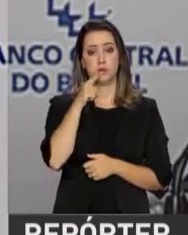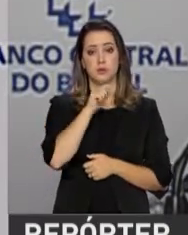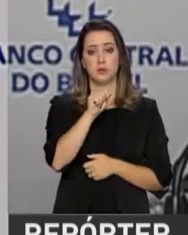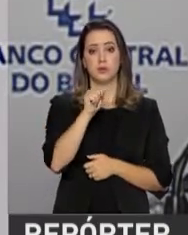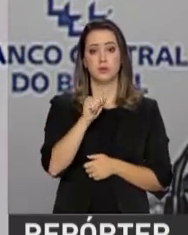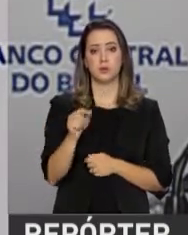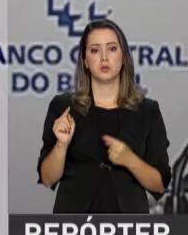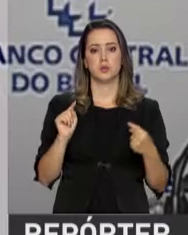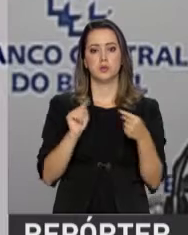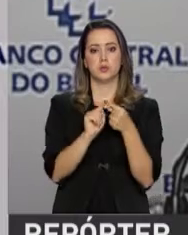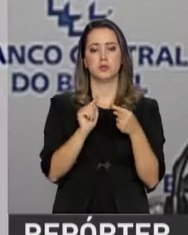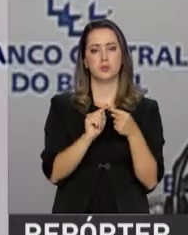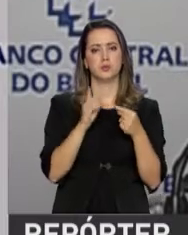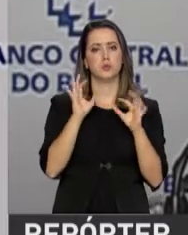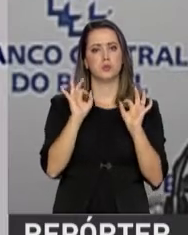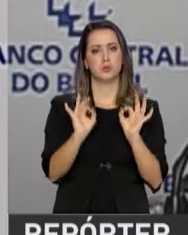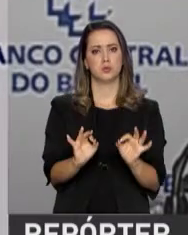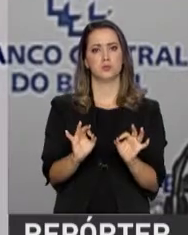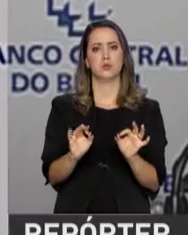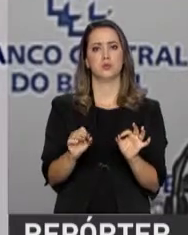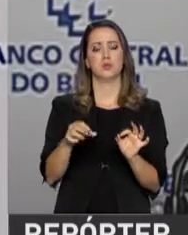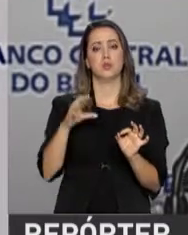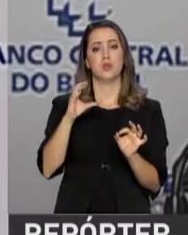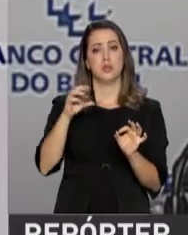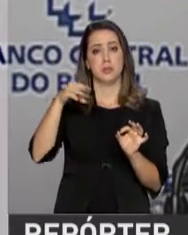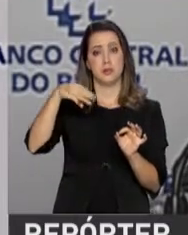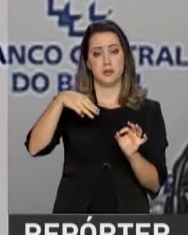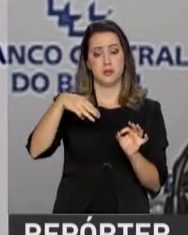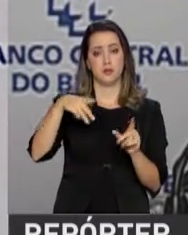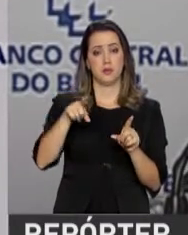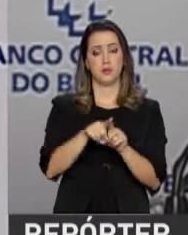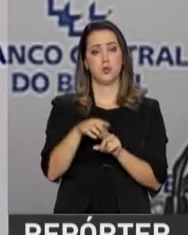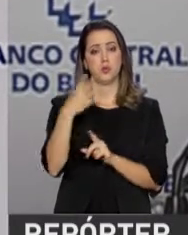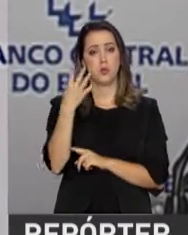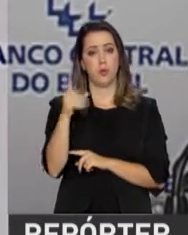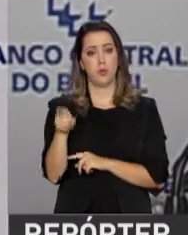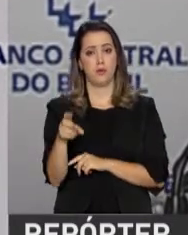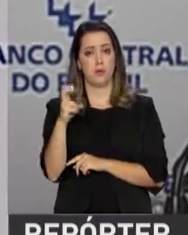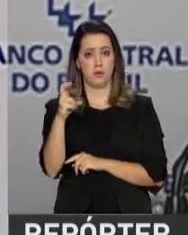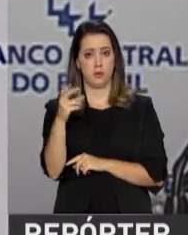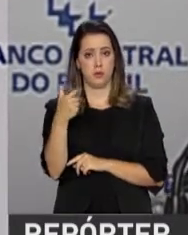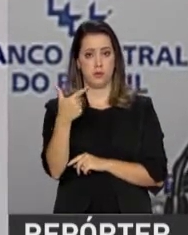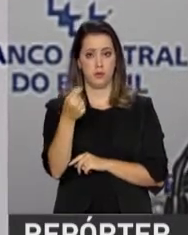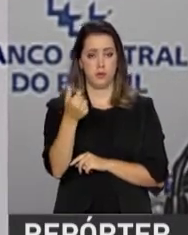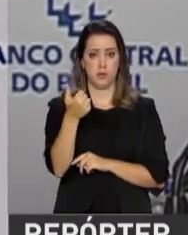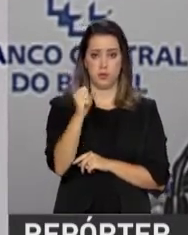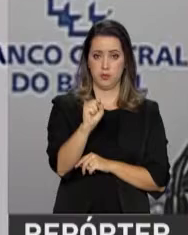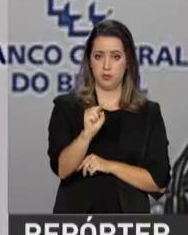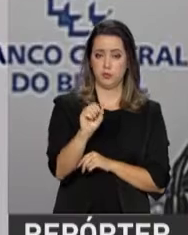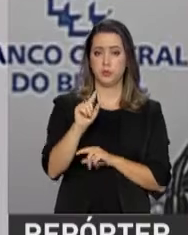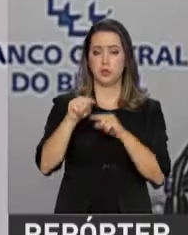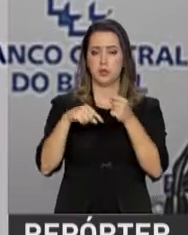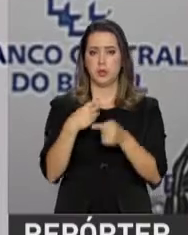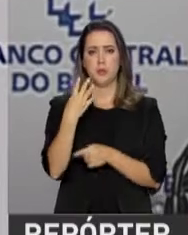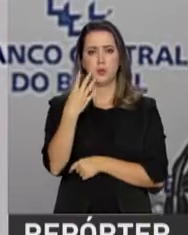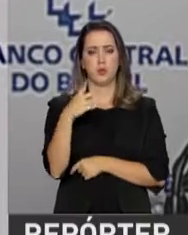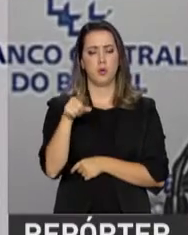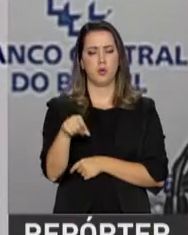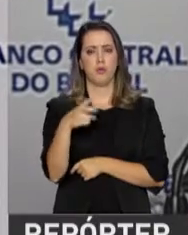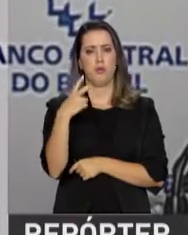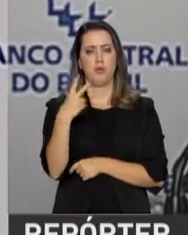as metas estabelecidas pelo Conselho Monetário Nacional de 4,5% para 2018, 4,25% para 2019